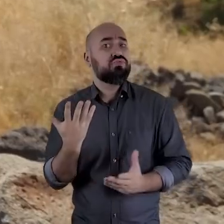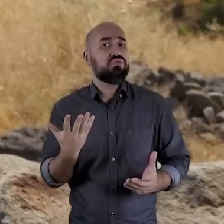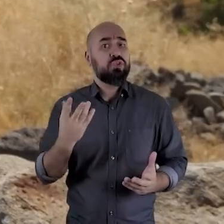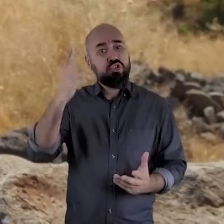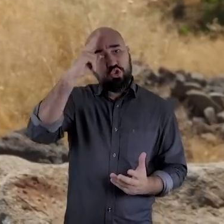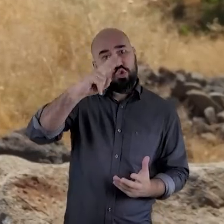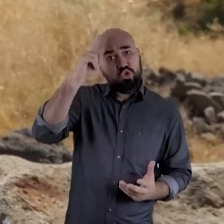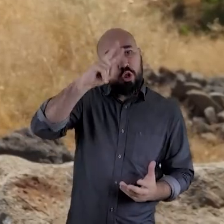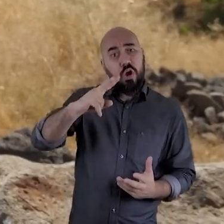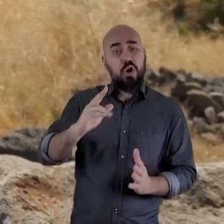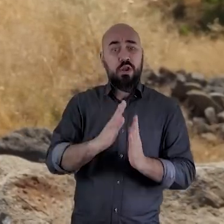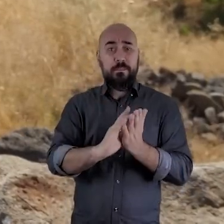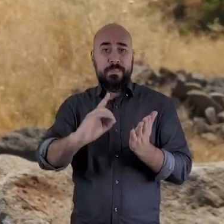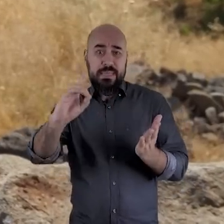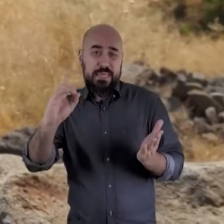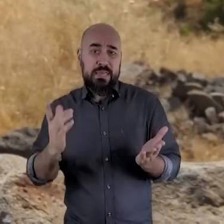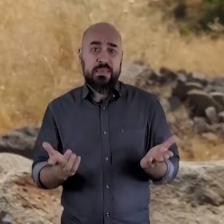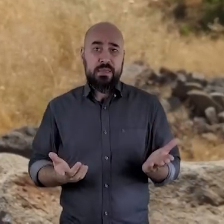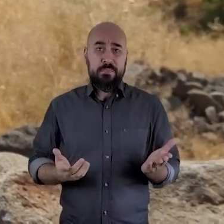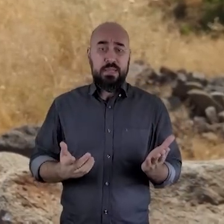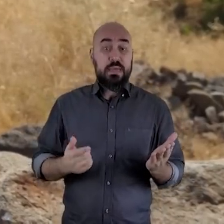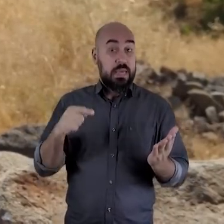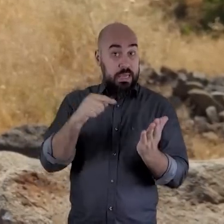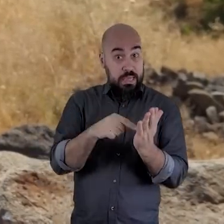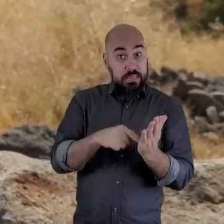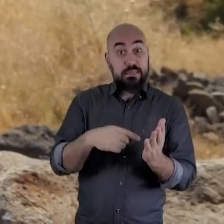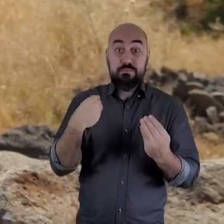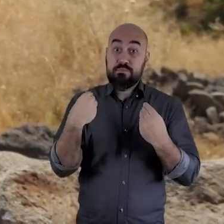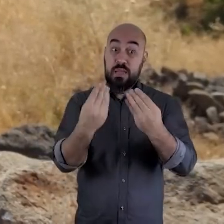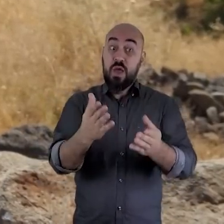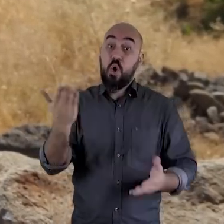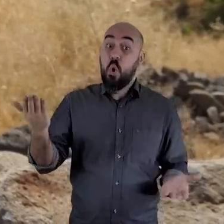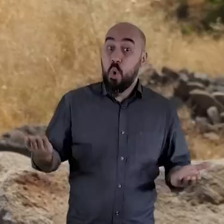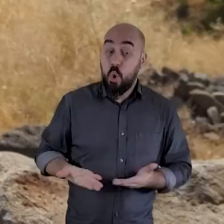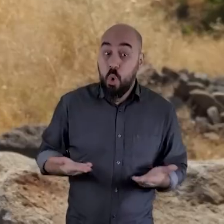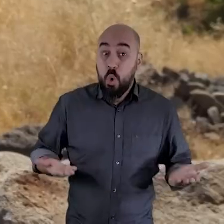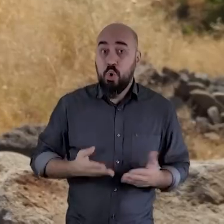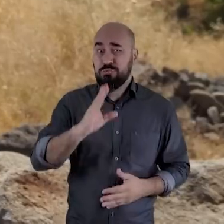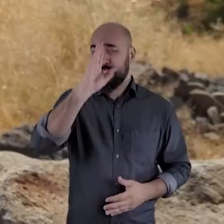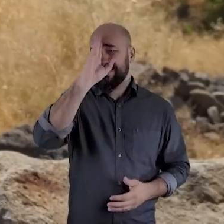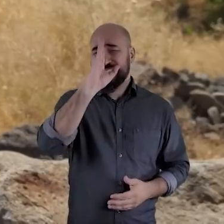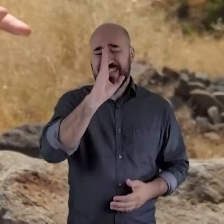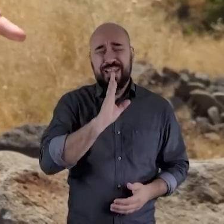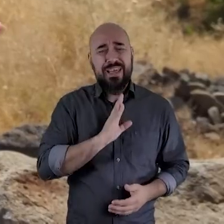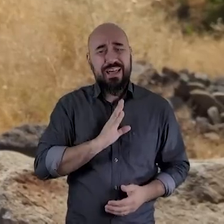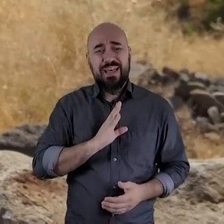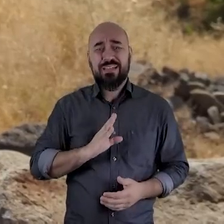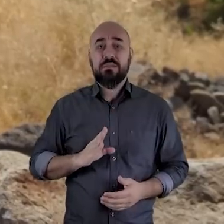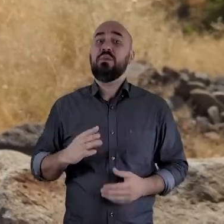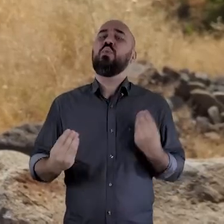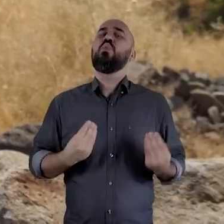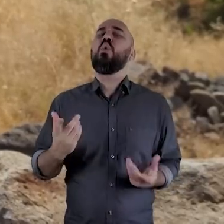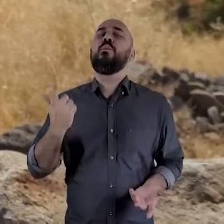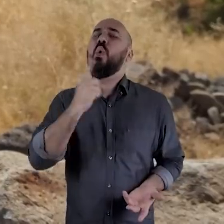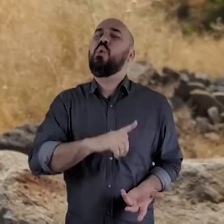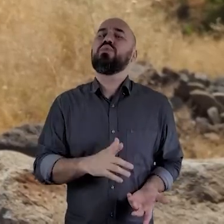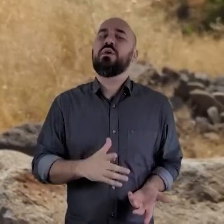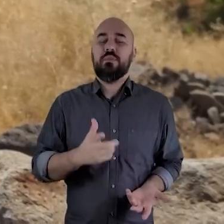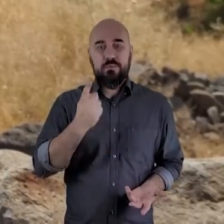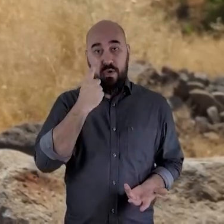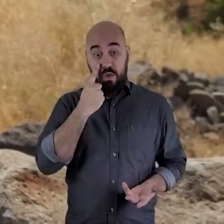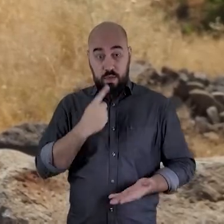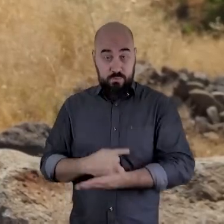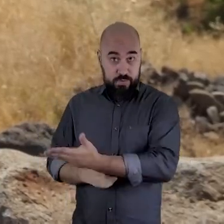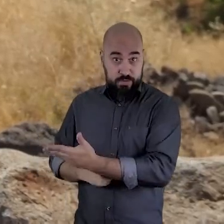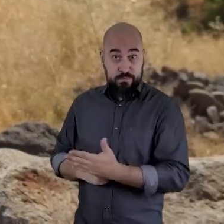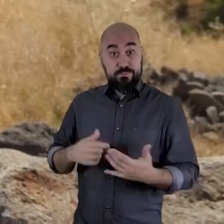mais aguardam você aqui nesse fascículo que pode ser seu hoje, inteiramente grátis. Ah, como faz para adquirir? É simples, anote aí. Ligue